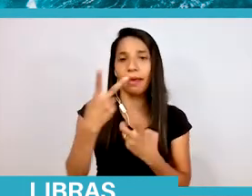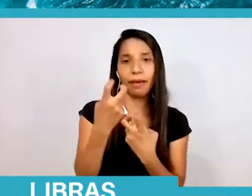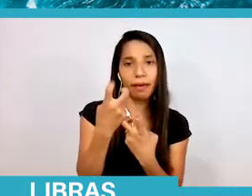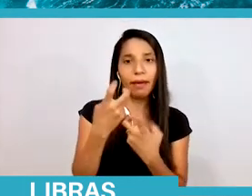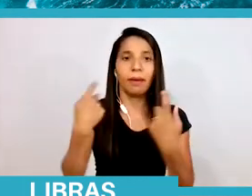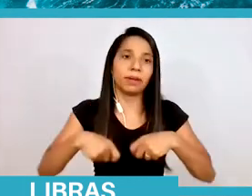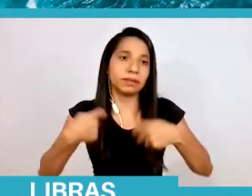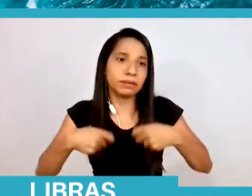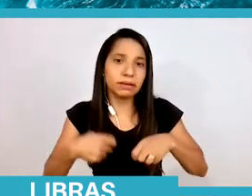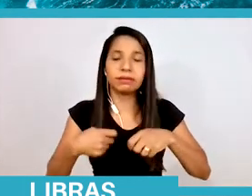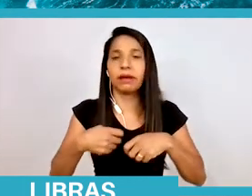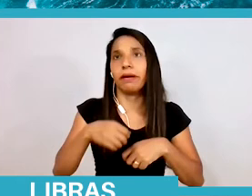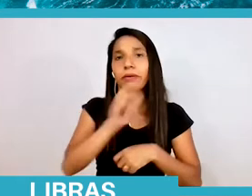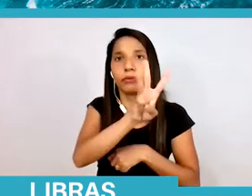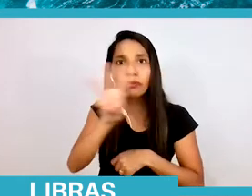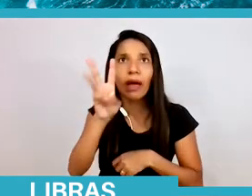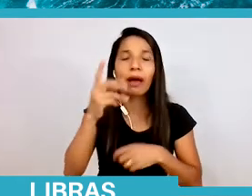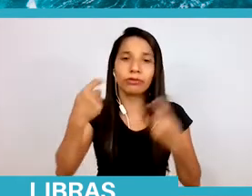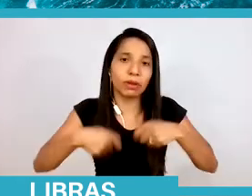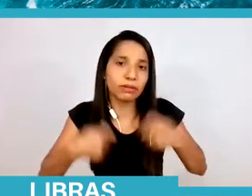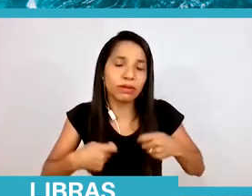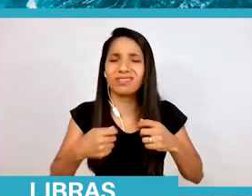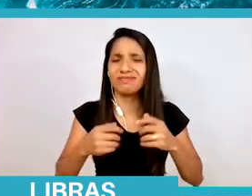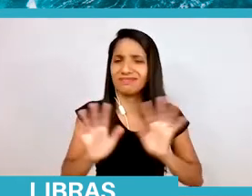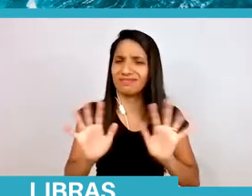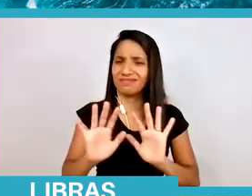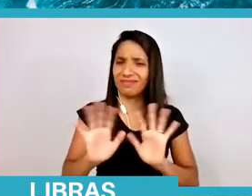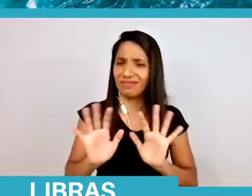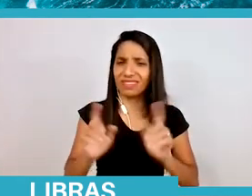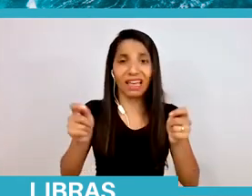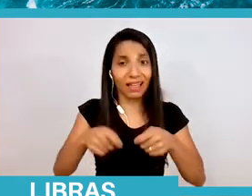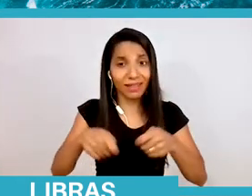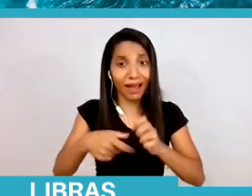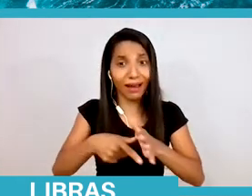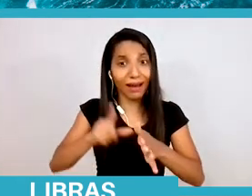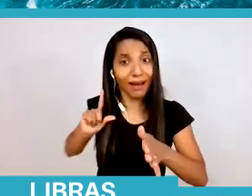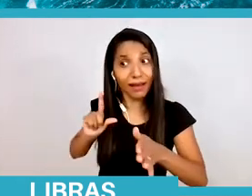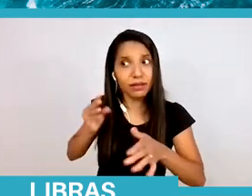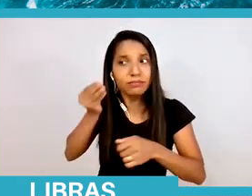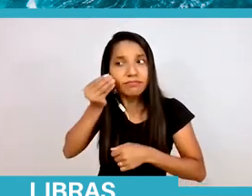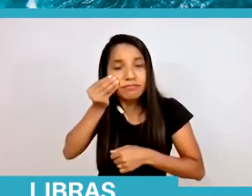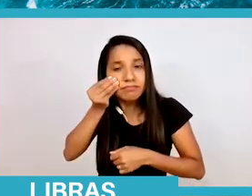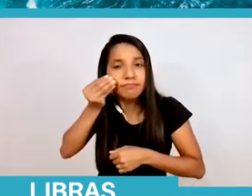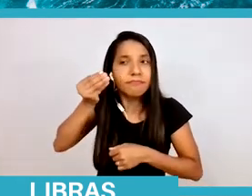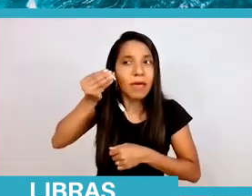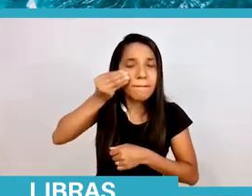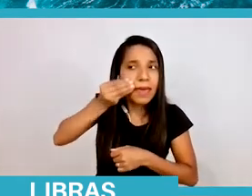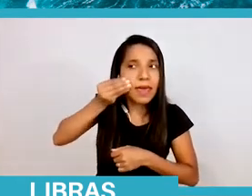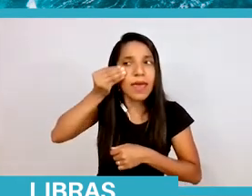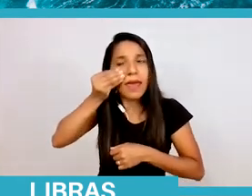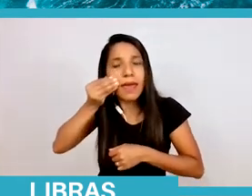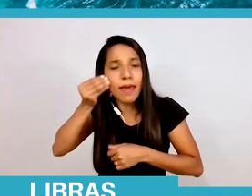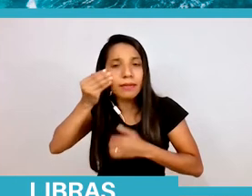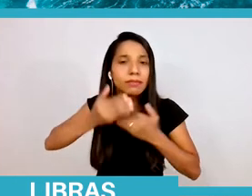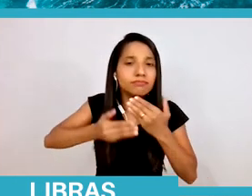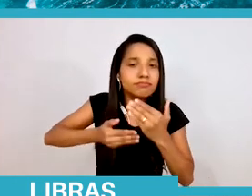tecnologia avançada no início do seu negócio. Eu acho, acredito que você pode fazer muitos testes antes mesmo de começar a trazer